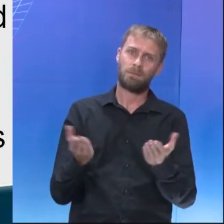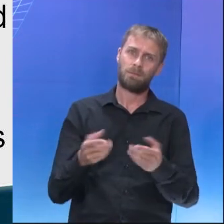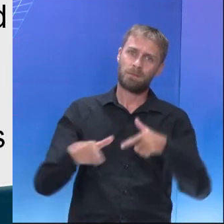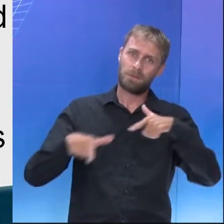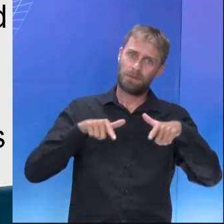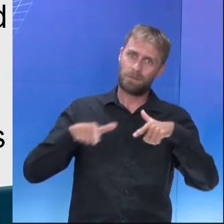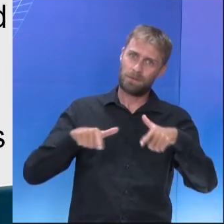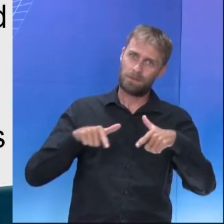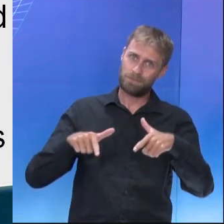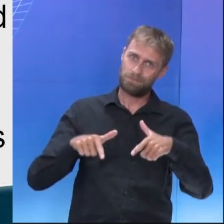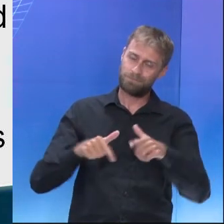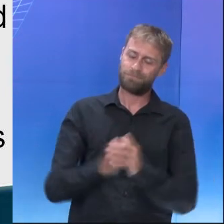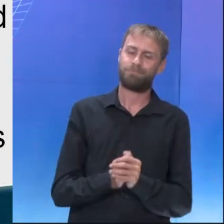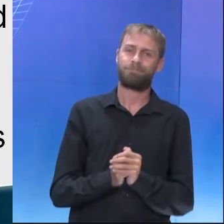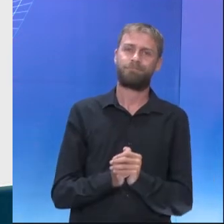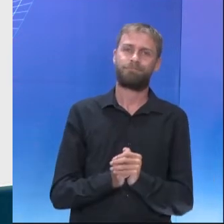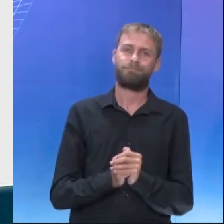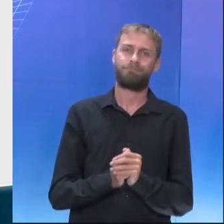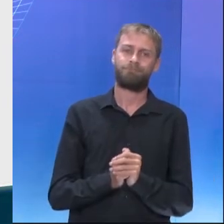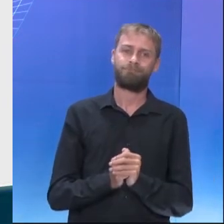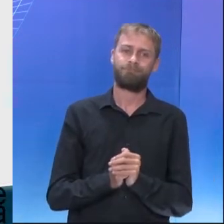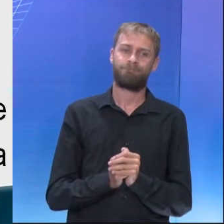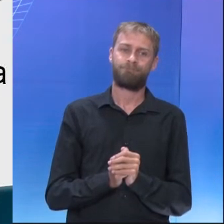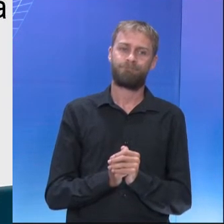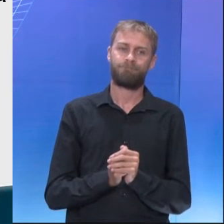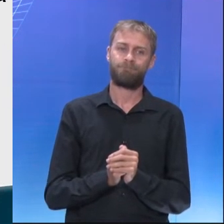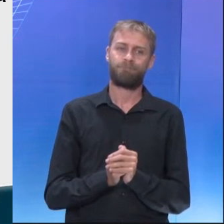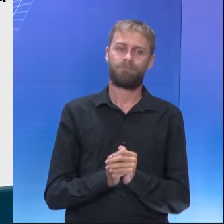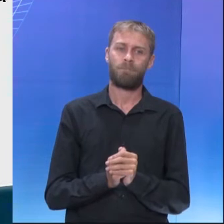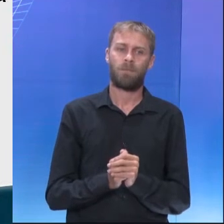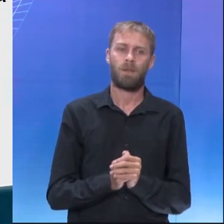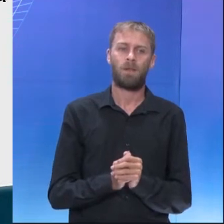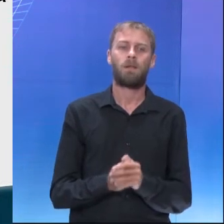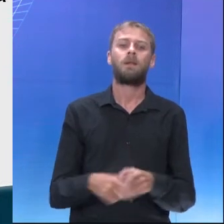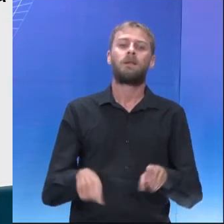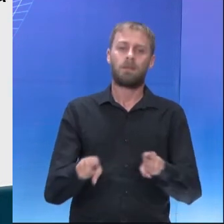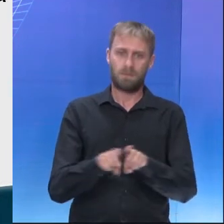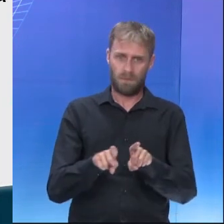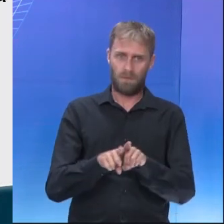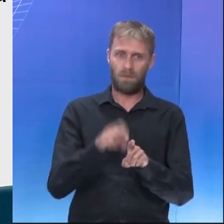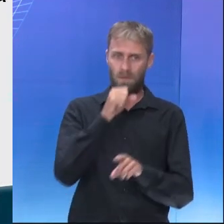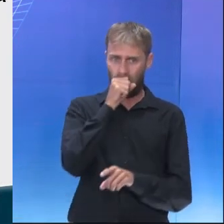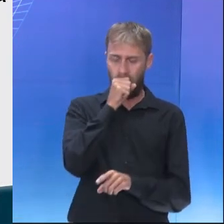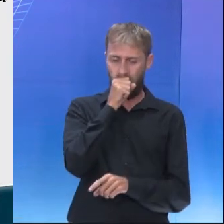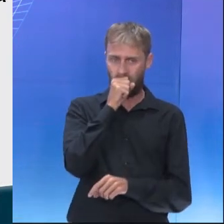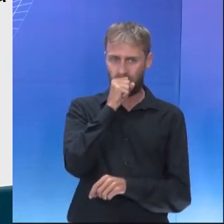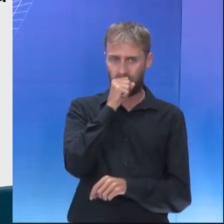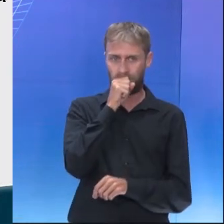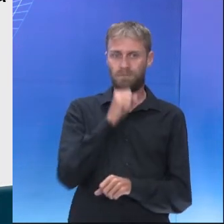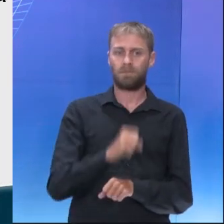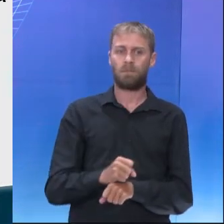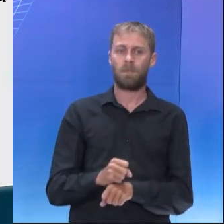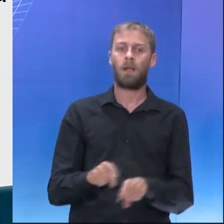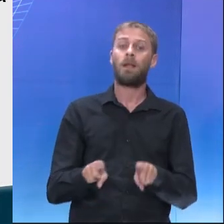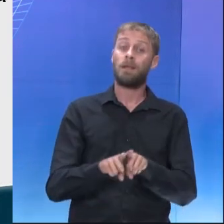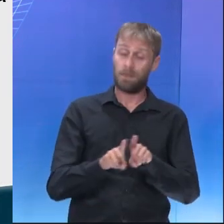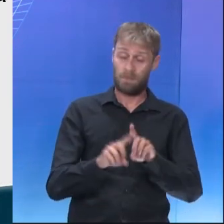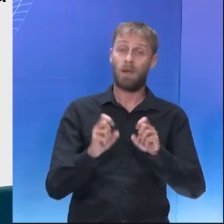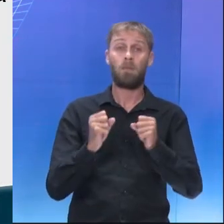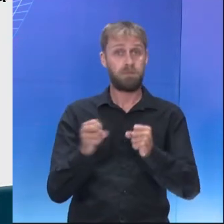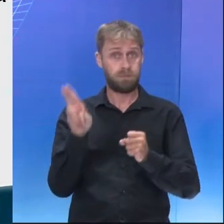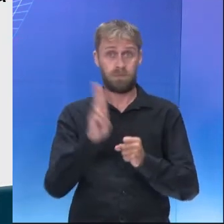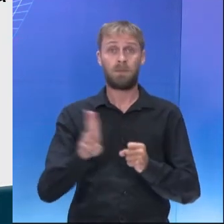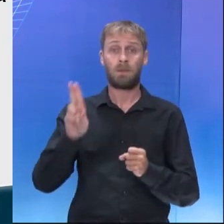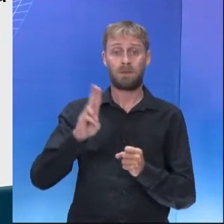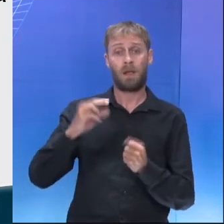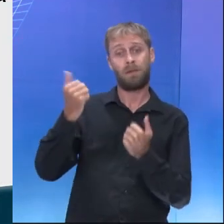o seu cronograma de trabalho. Tem mais algum caso? Olha, tem sim. Temos aqui, ó, gerunds can